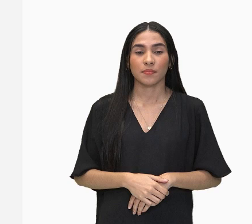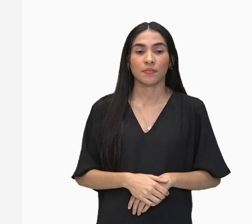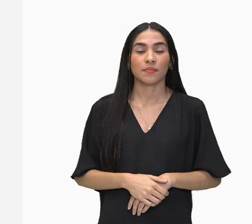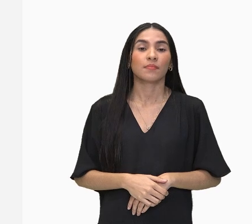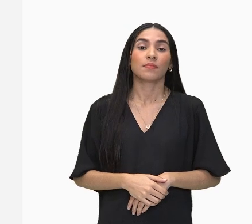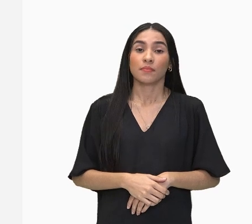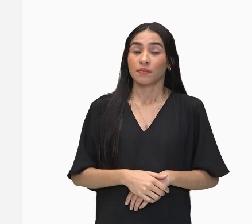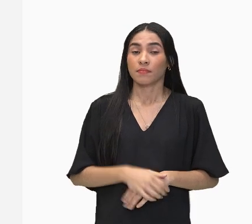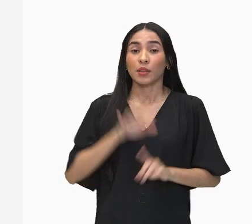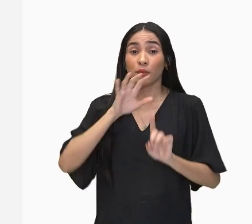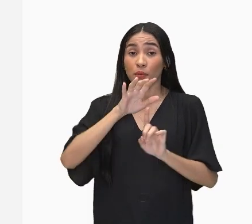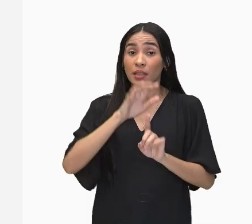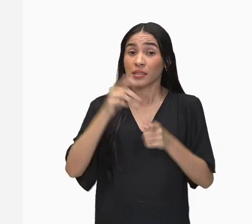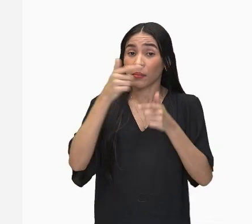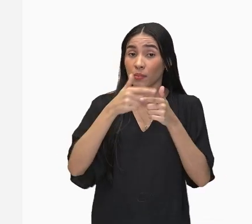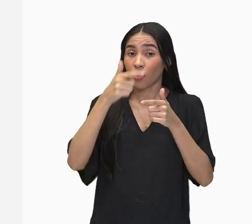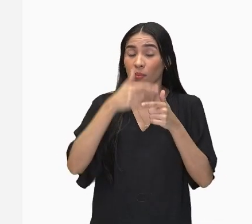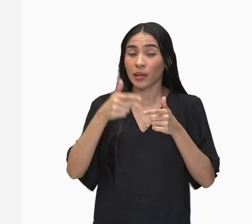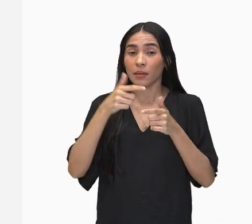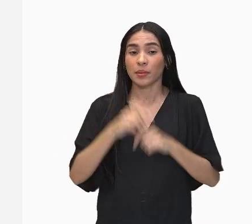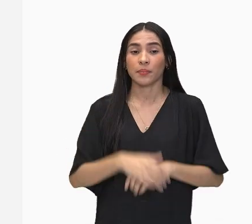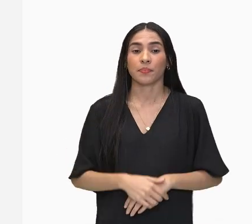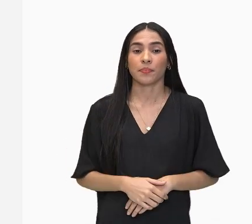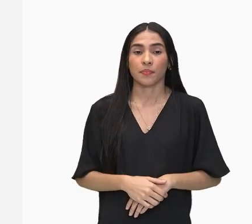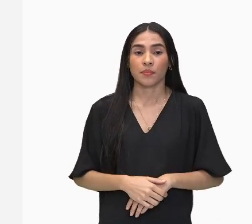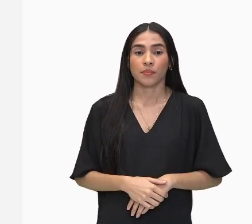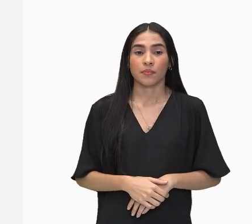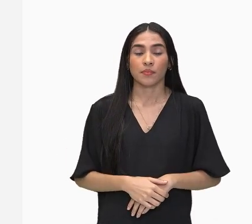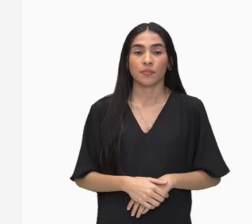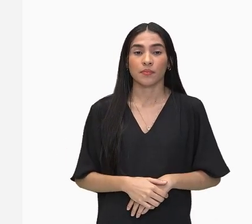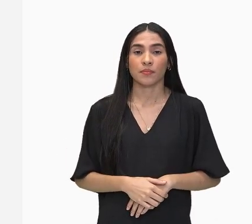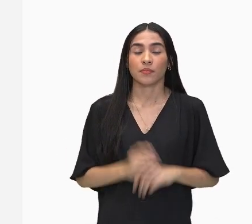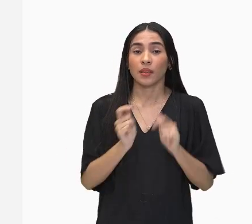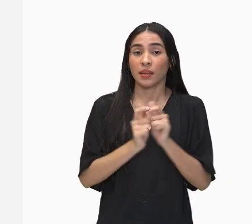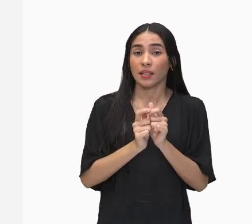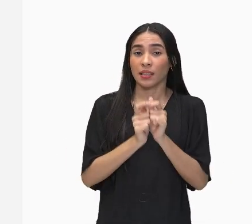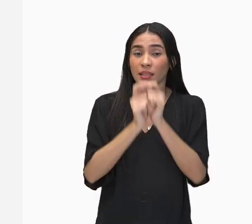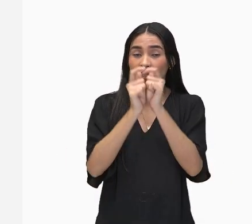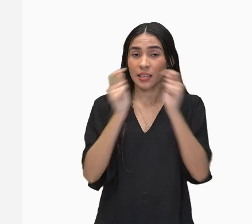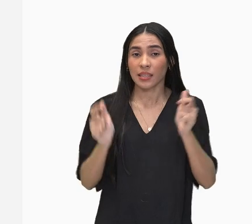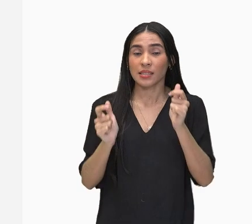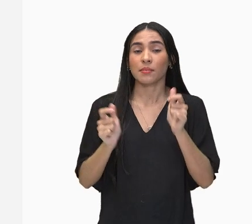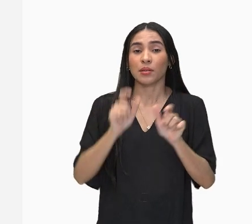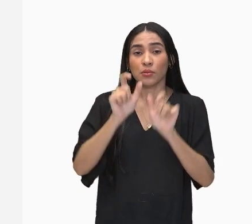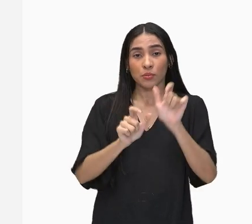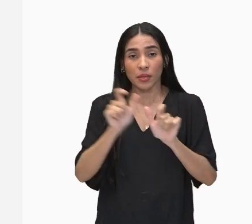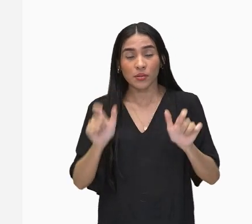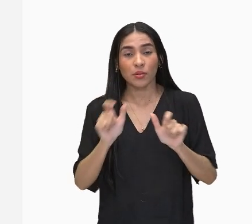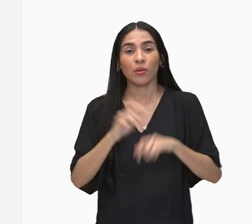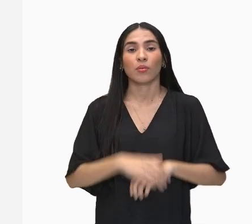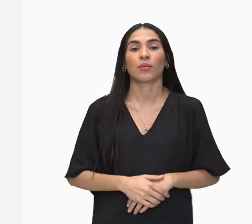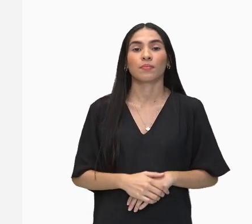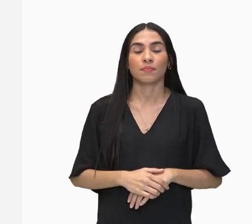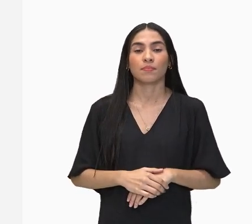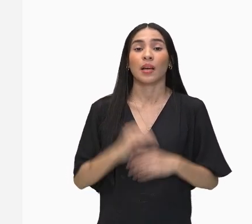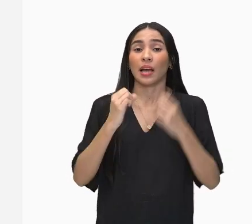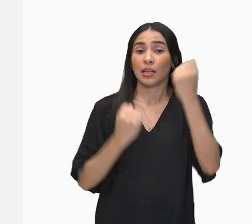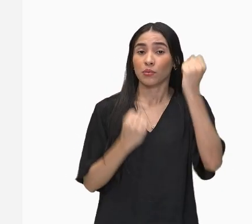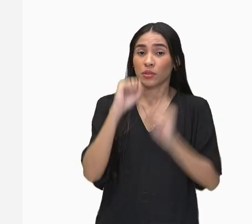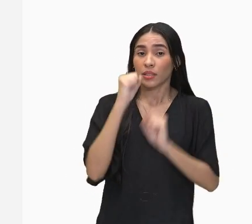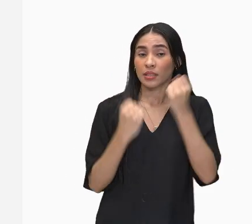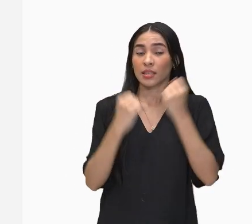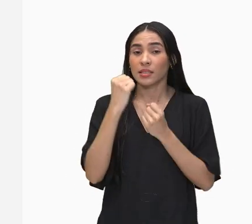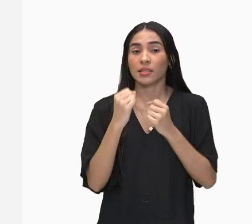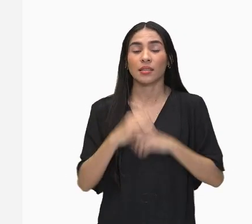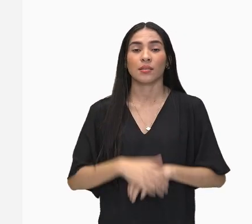da degradação desses recursos hídricos o crescimento demográfico, a urbanização e industrialização,